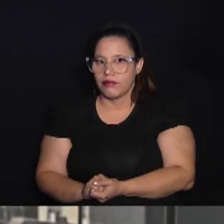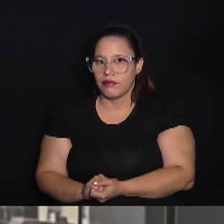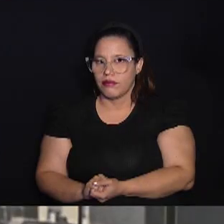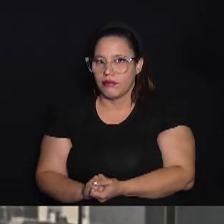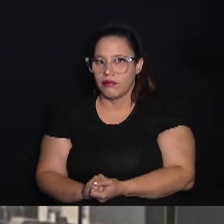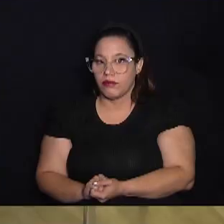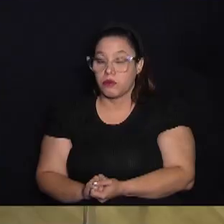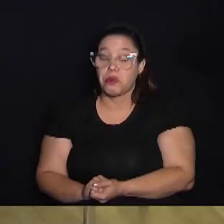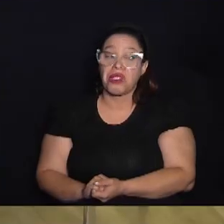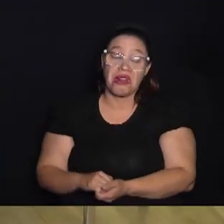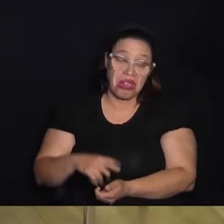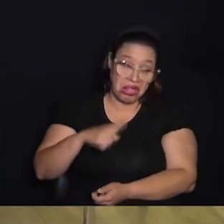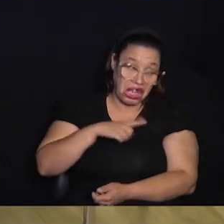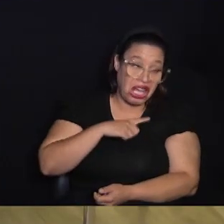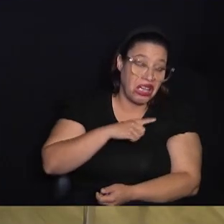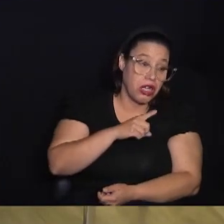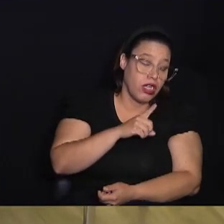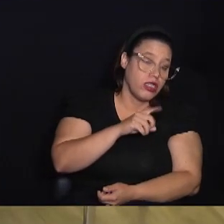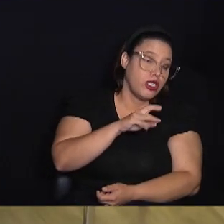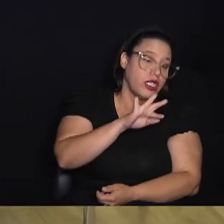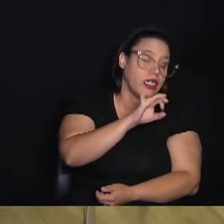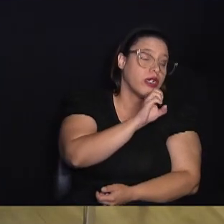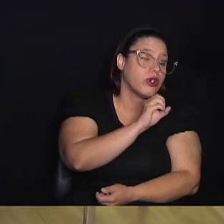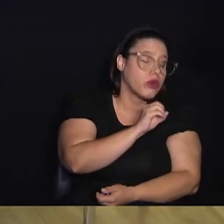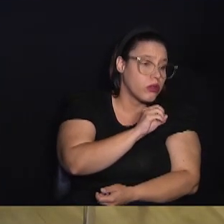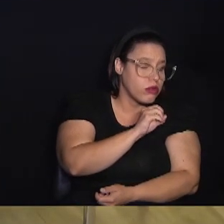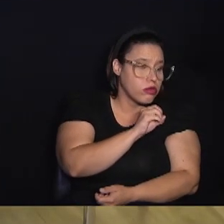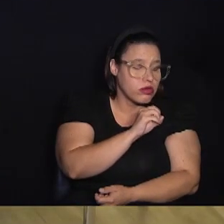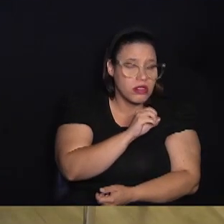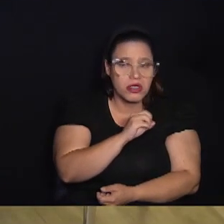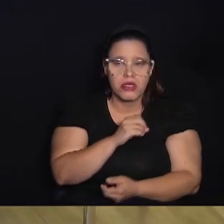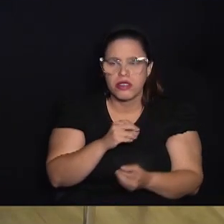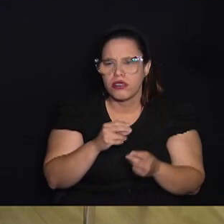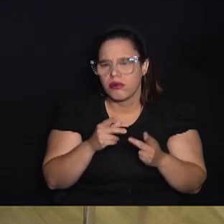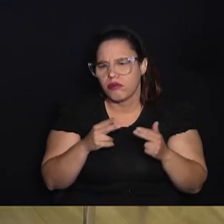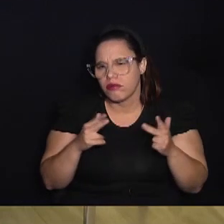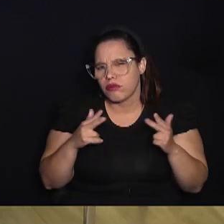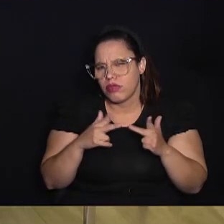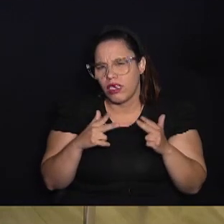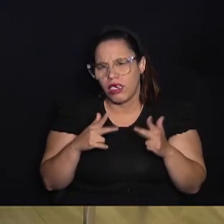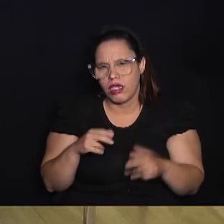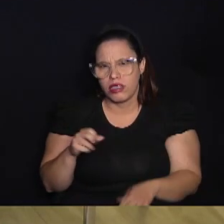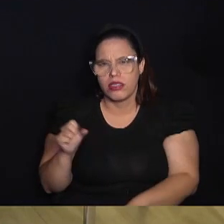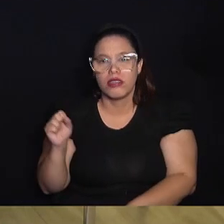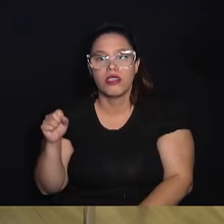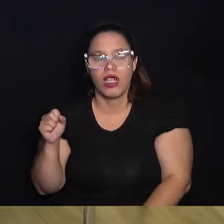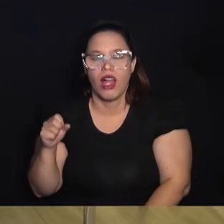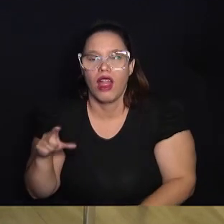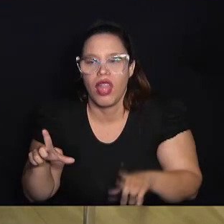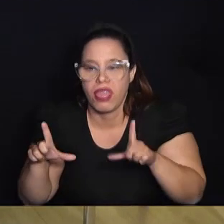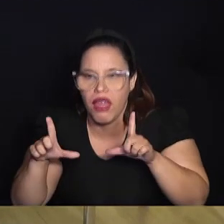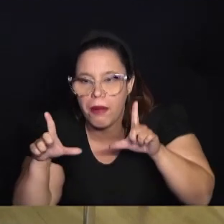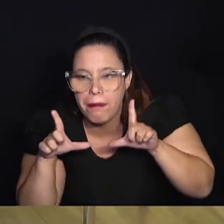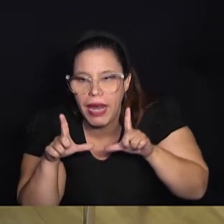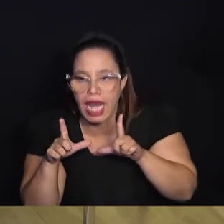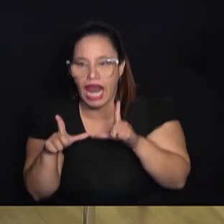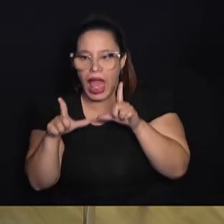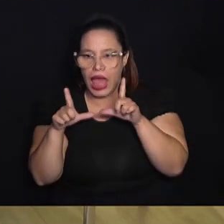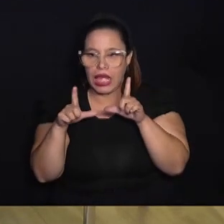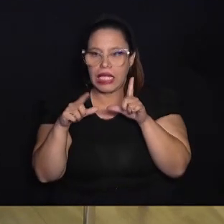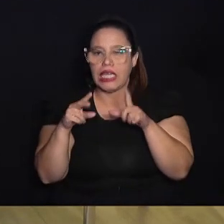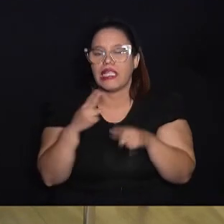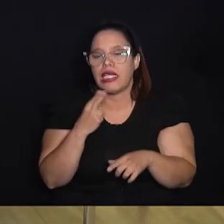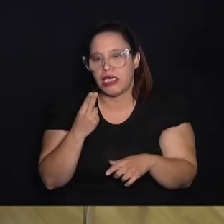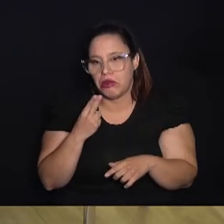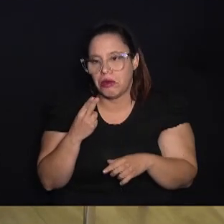e tem mesmo né Diego tem demais aí um dos bordões que a gente utiliza né onde tem placa tem nome onde tem nome tem história é isso que a